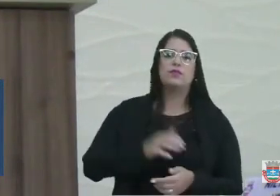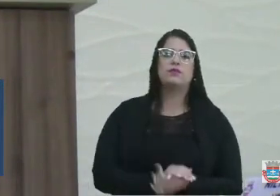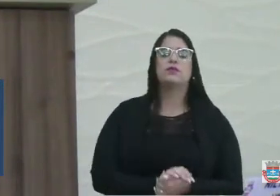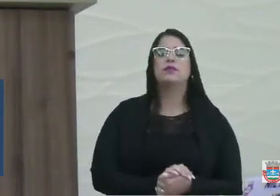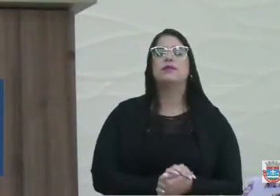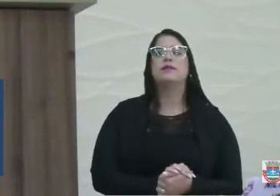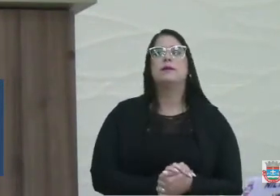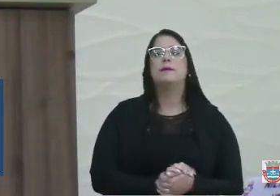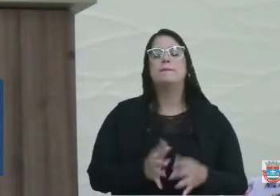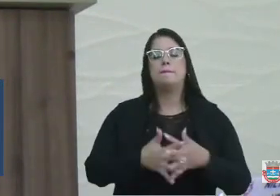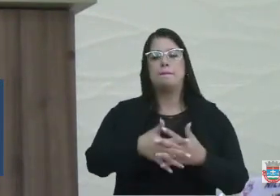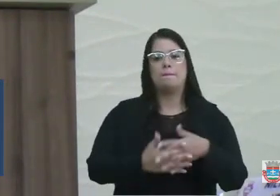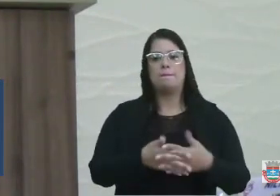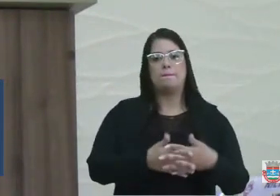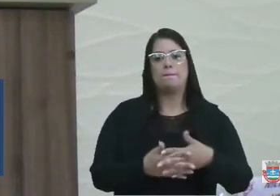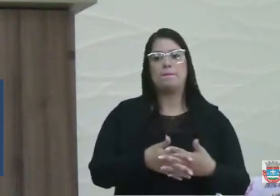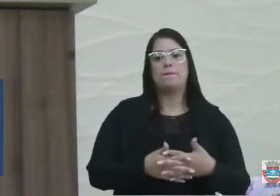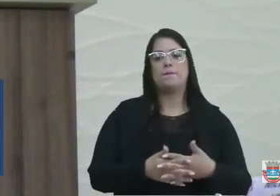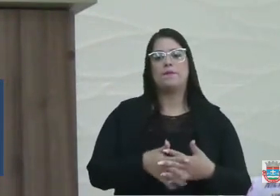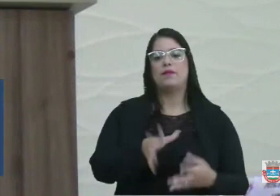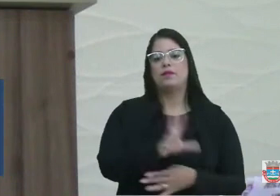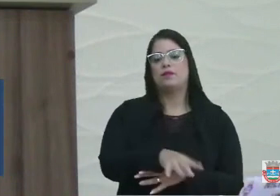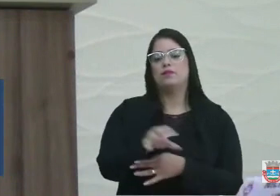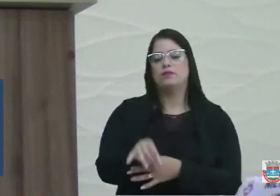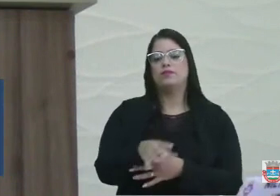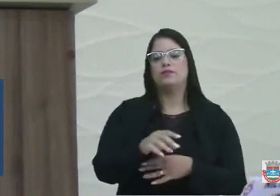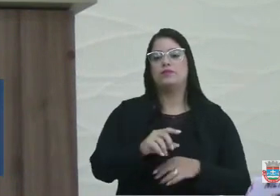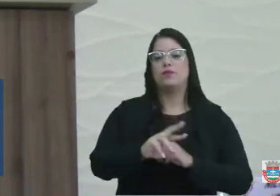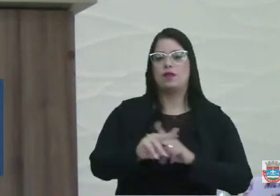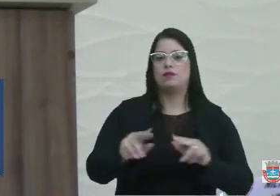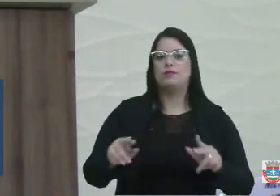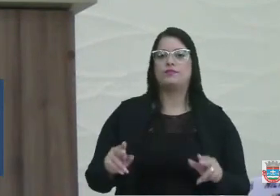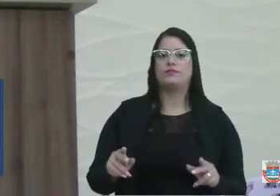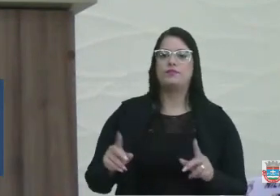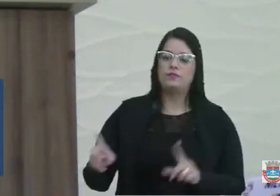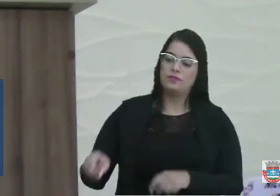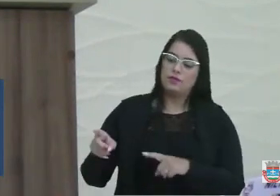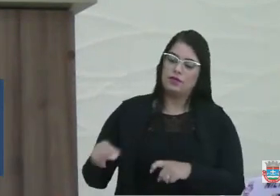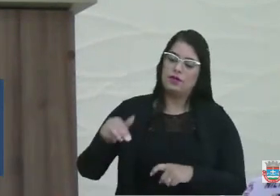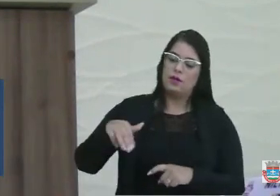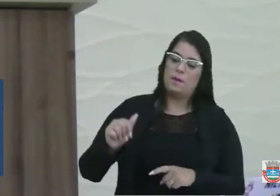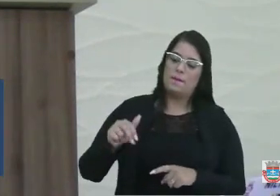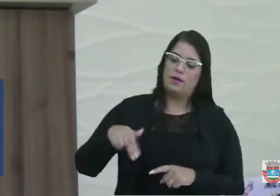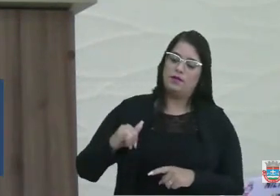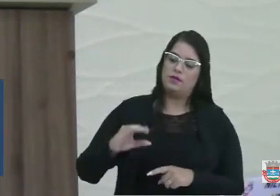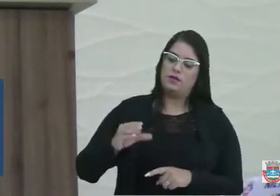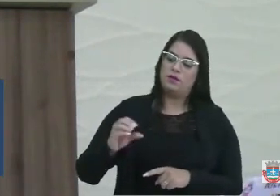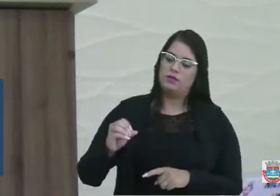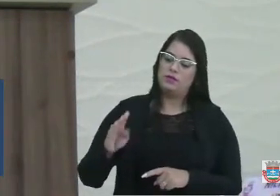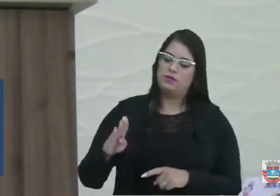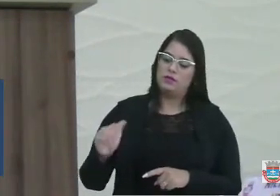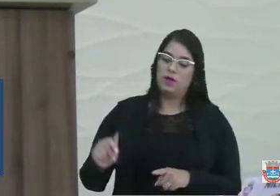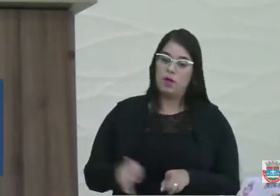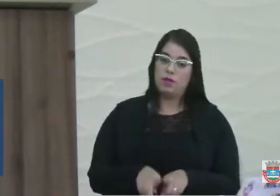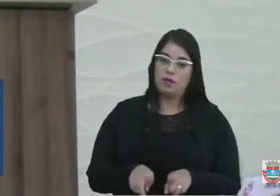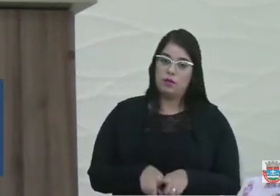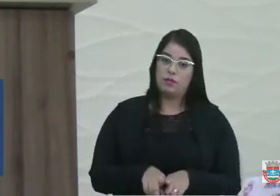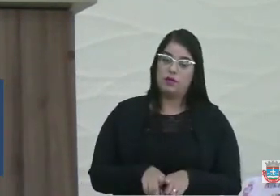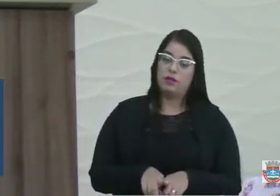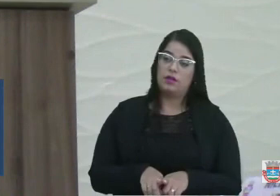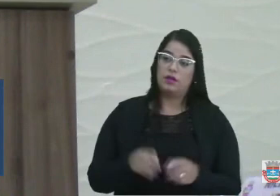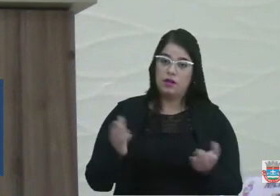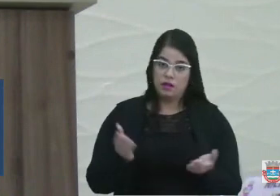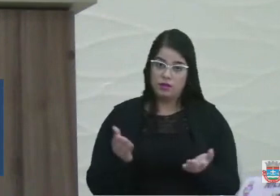máquinas. Né? As máquinas estão fazendo as estradas ali na região da Maniçoba do Soares. Se encontra também